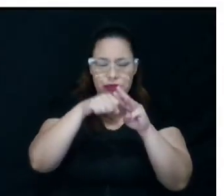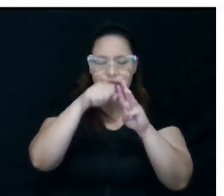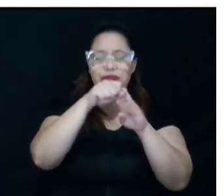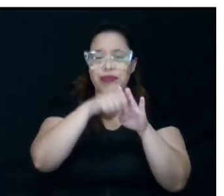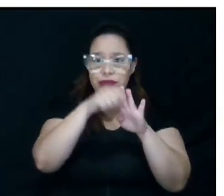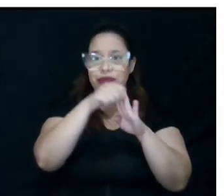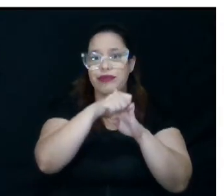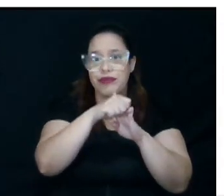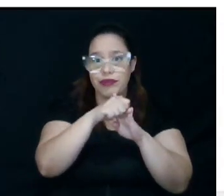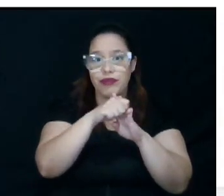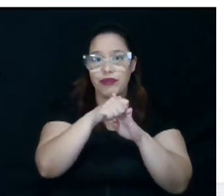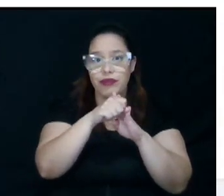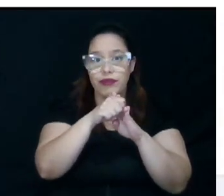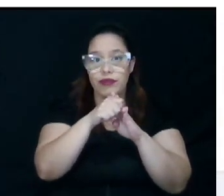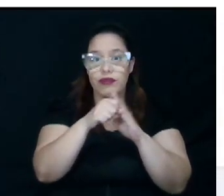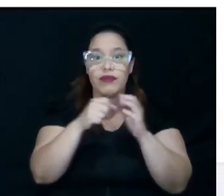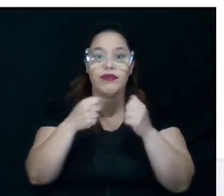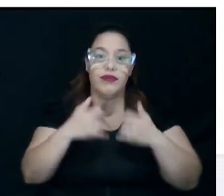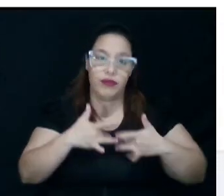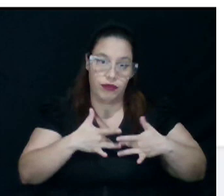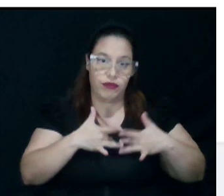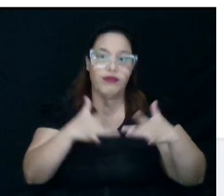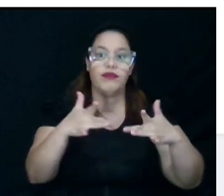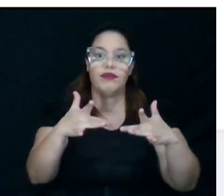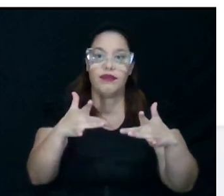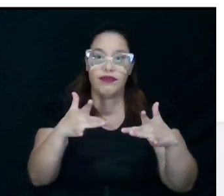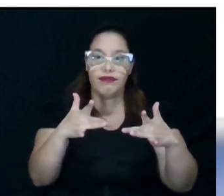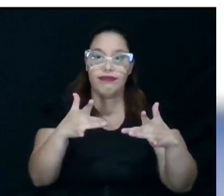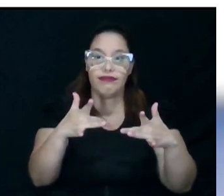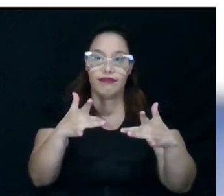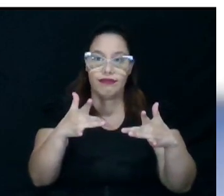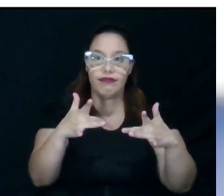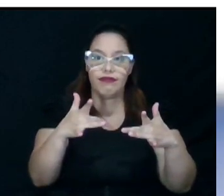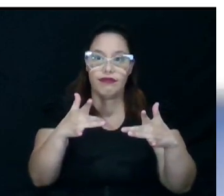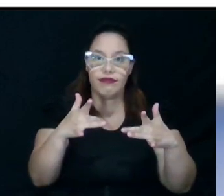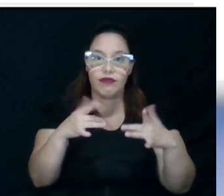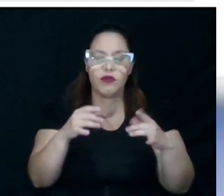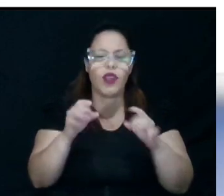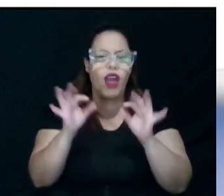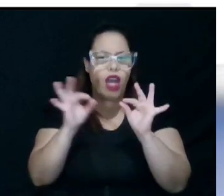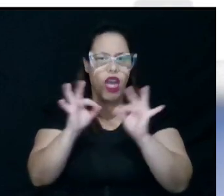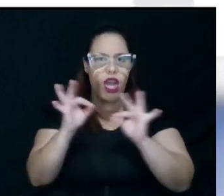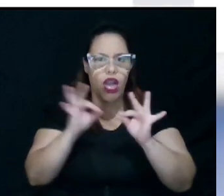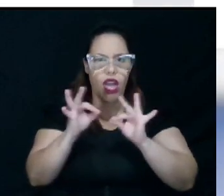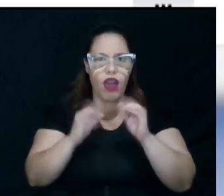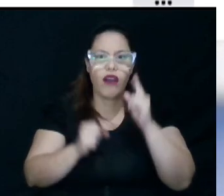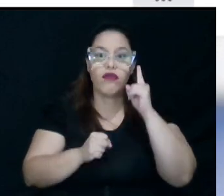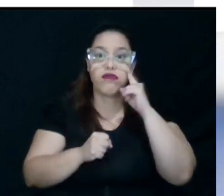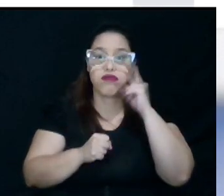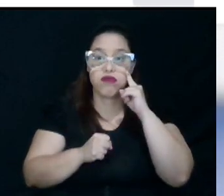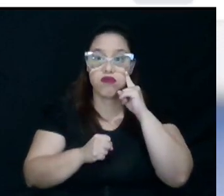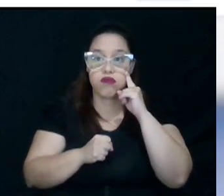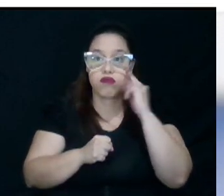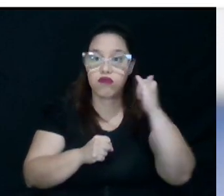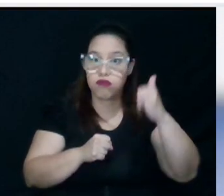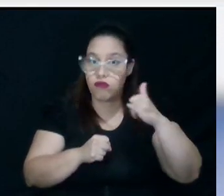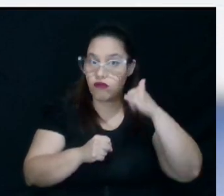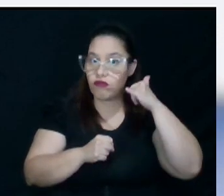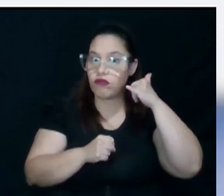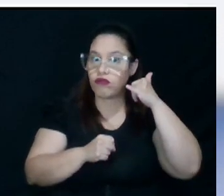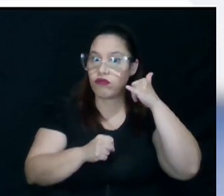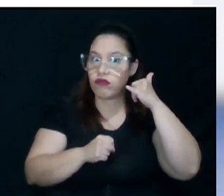ajudar com as doações dos itens de higiene é bem simples. Basta entrar em contato por mensagem pelo